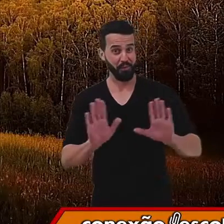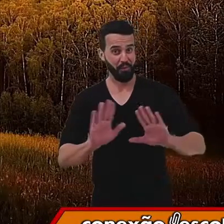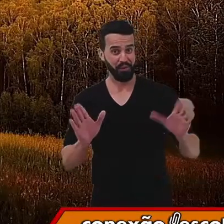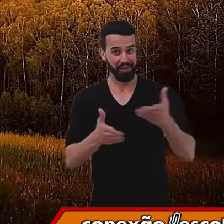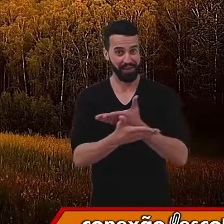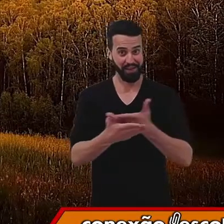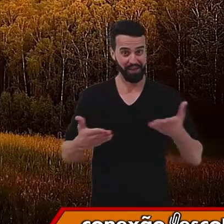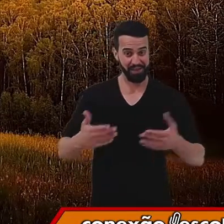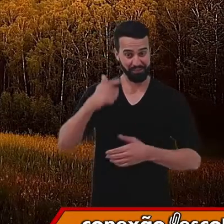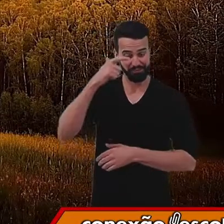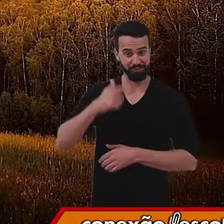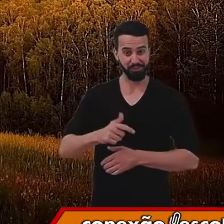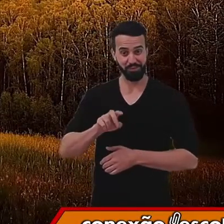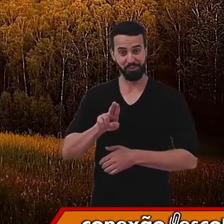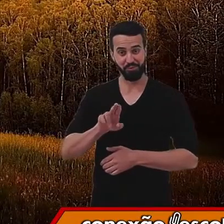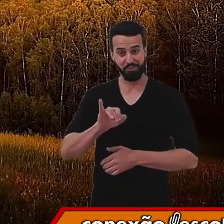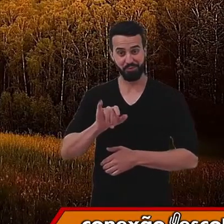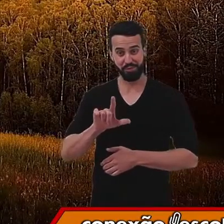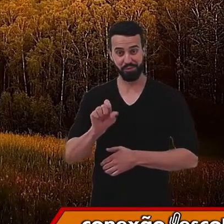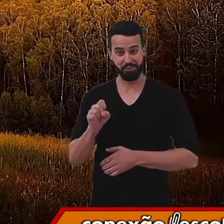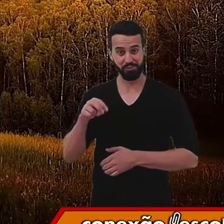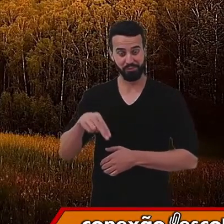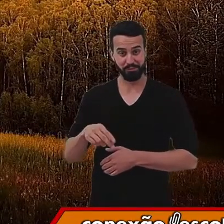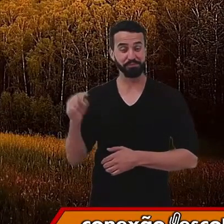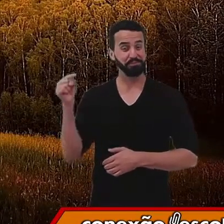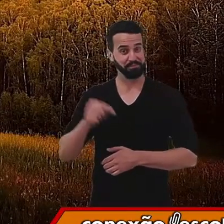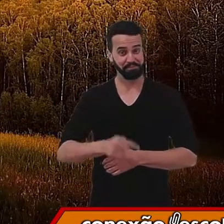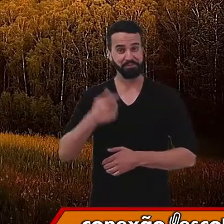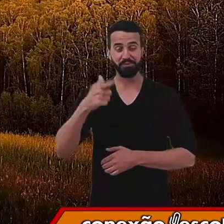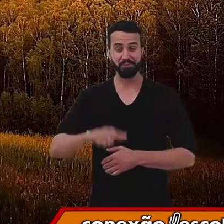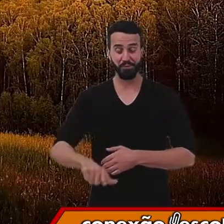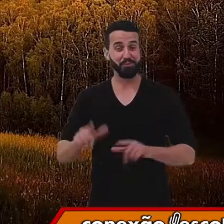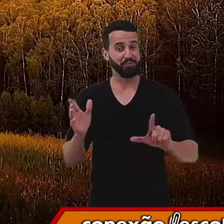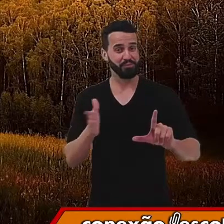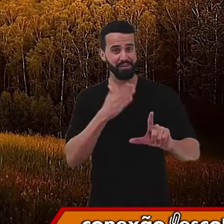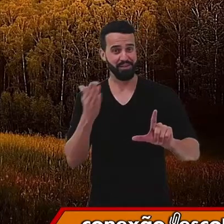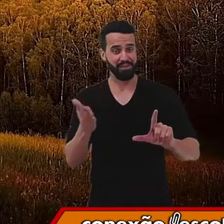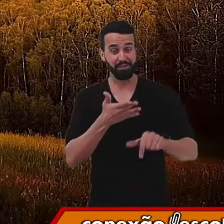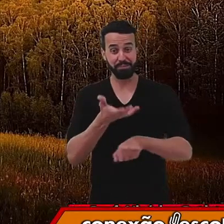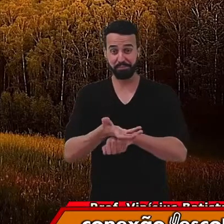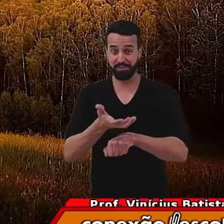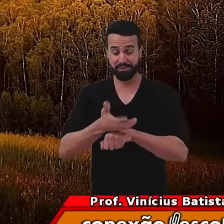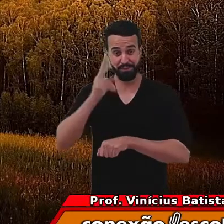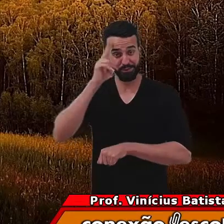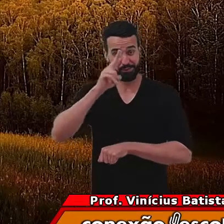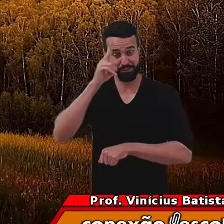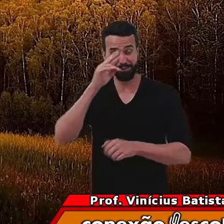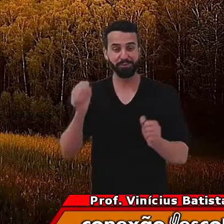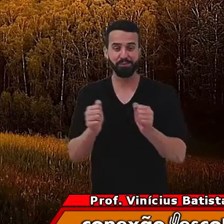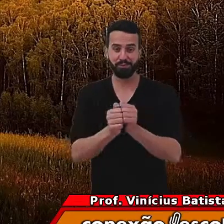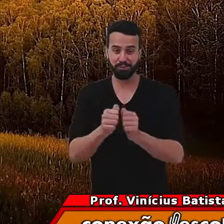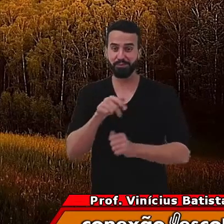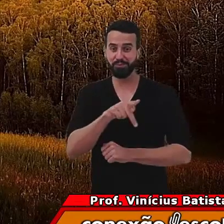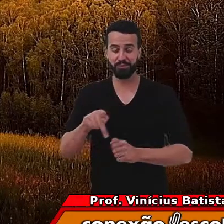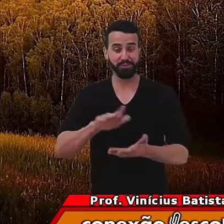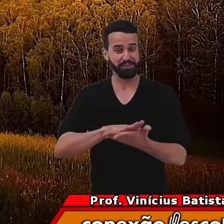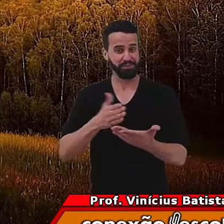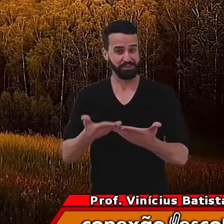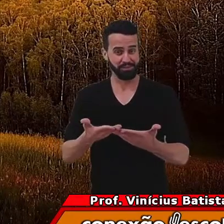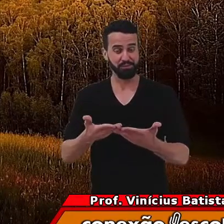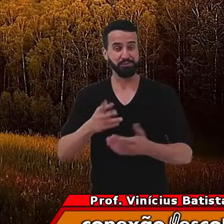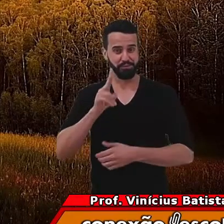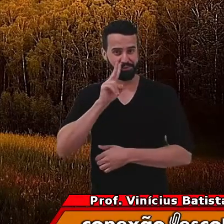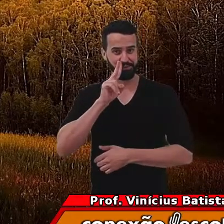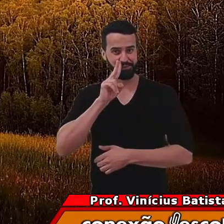Olá, sou o professor Wilson Duarte e nós estamos aqui para mais uma videoaula de História, juntamente com o professor intérprete